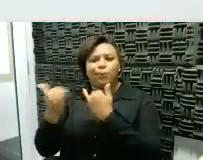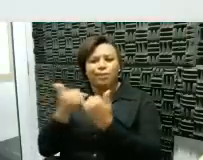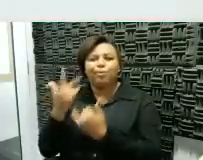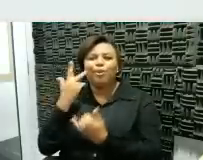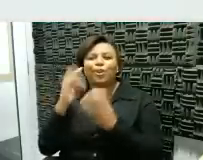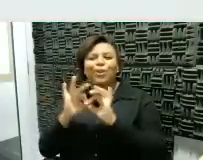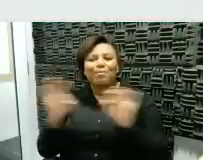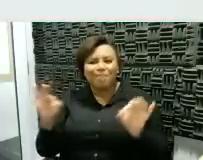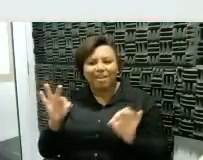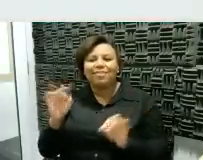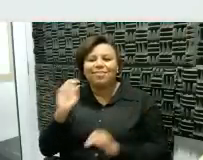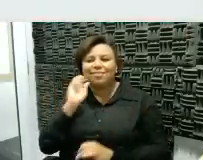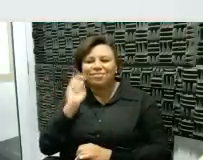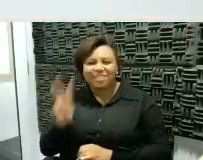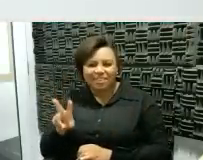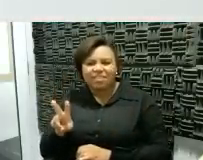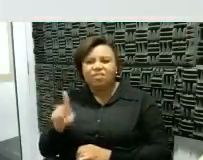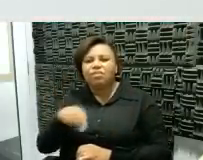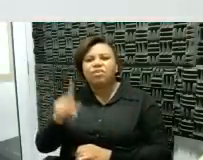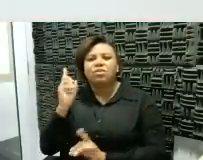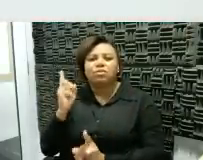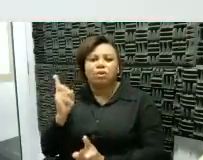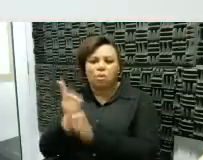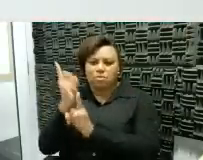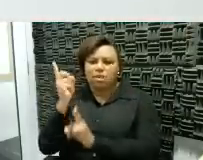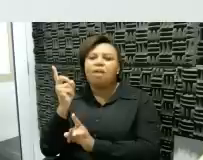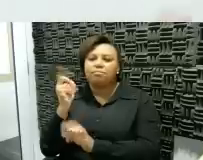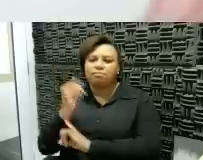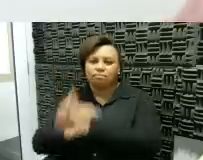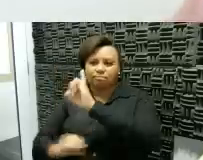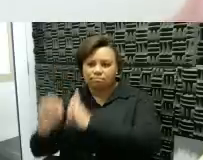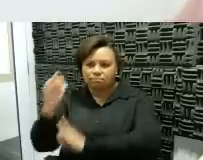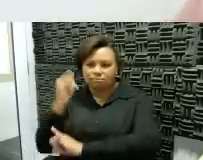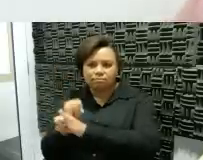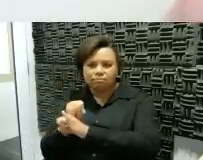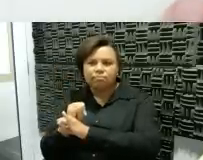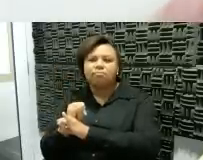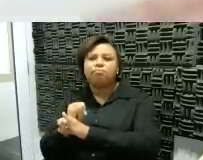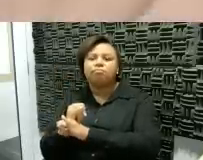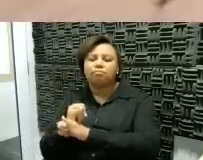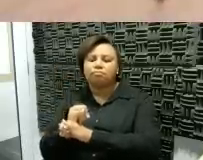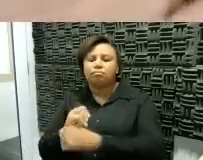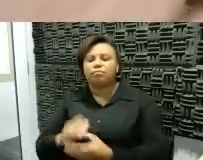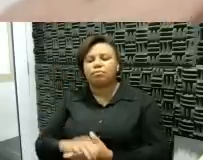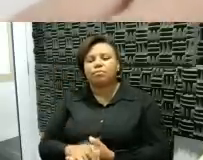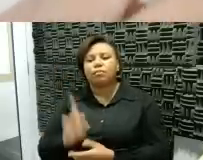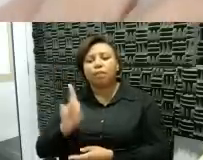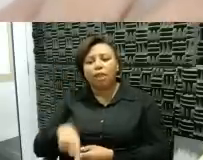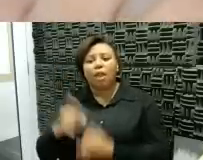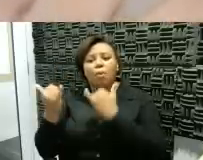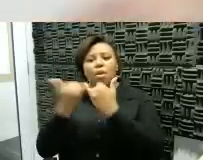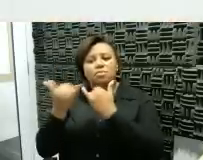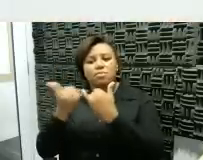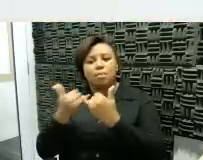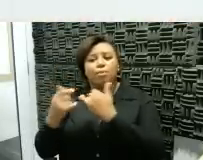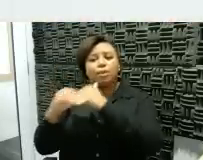encontrar ã aí navegando um pouquinho na rede que é um exemplo de igualdade eu tenho